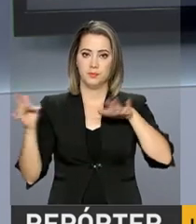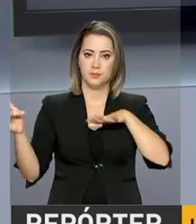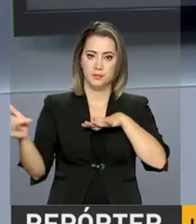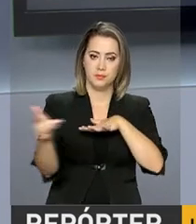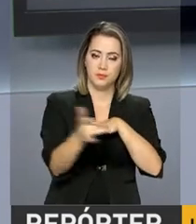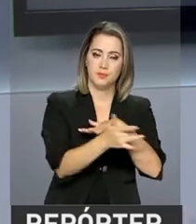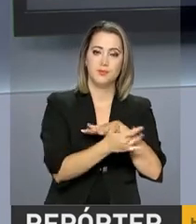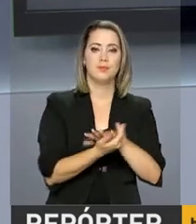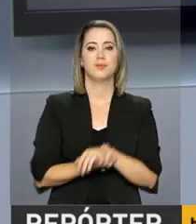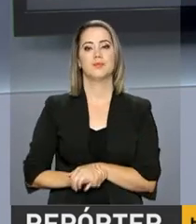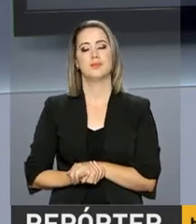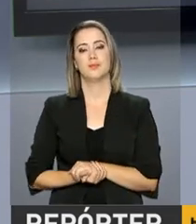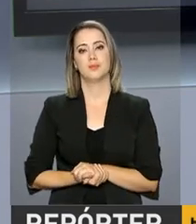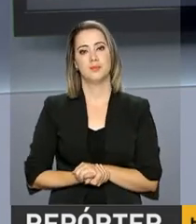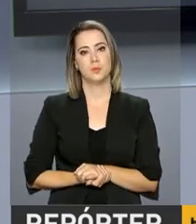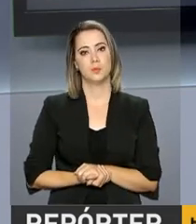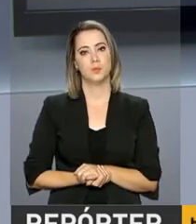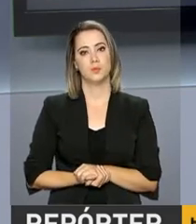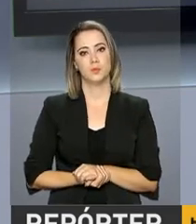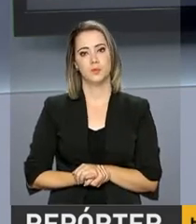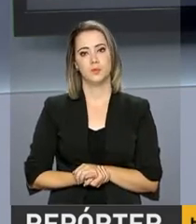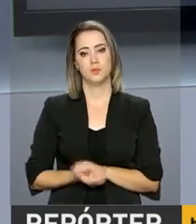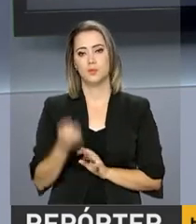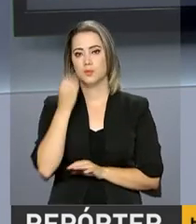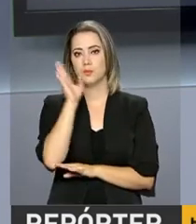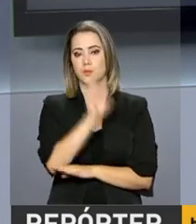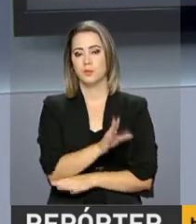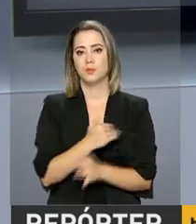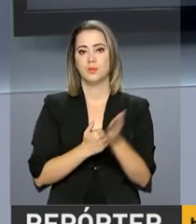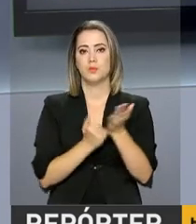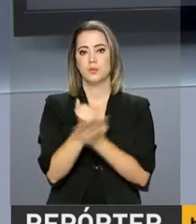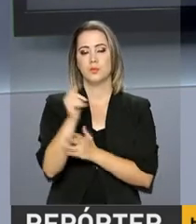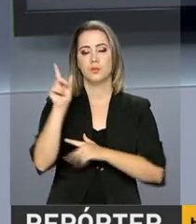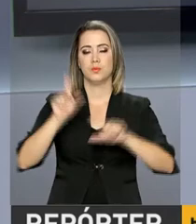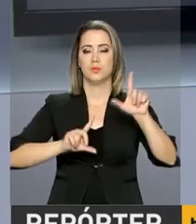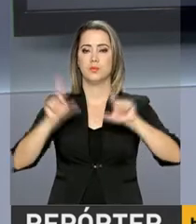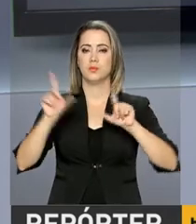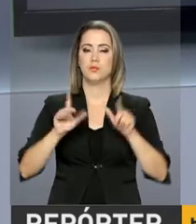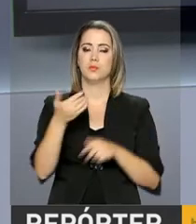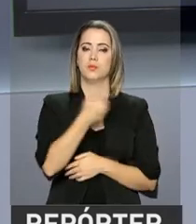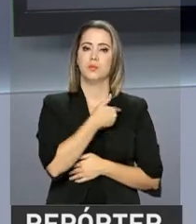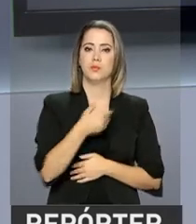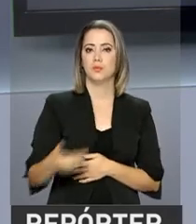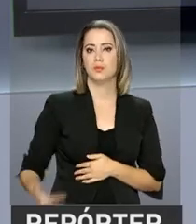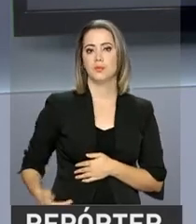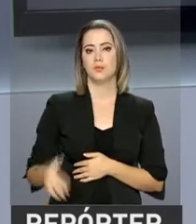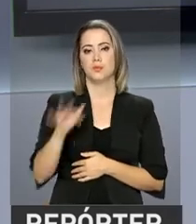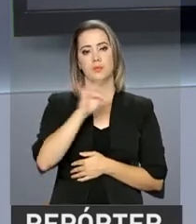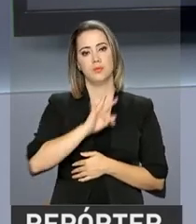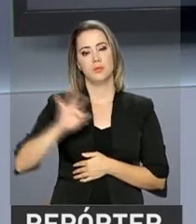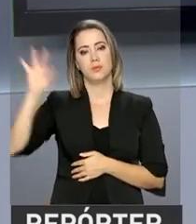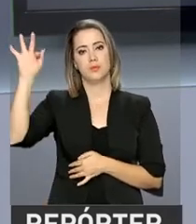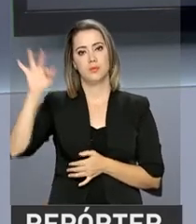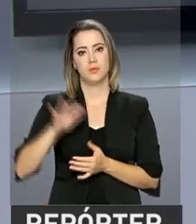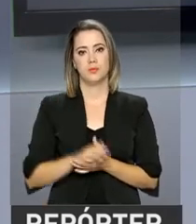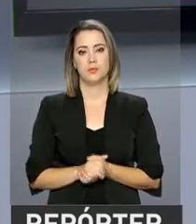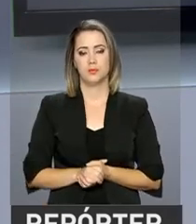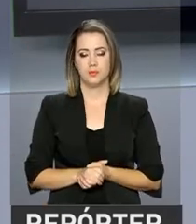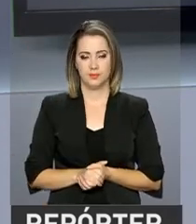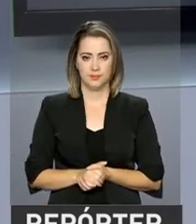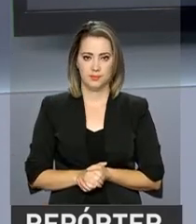novidades em nossas redes sociais boa tarde pra você continue com a gente aqui na nbr a tv do governo